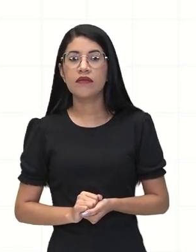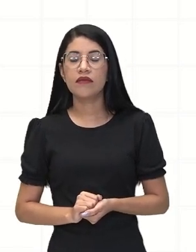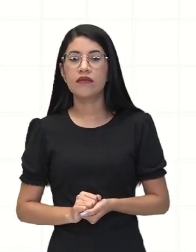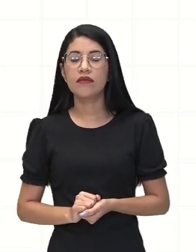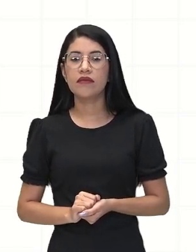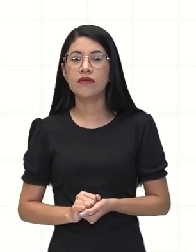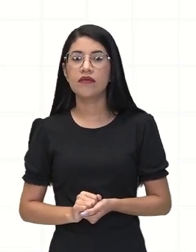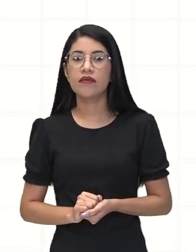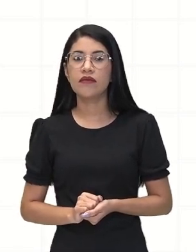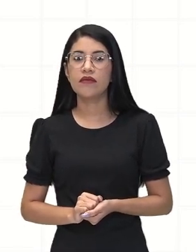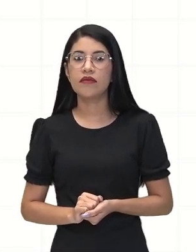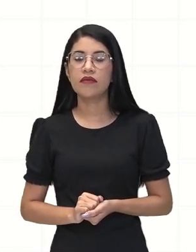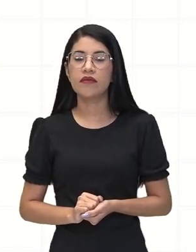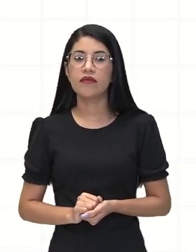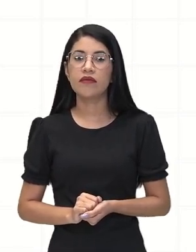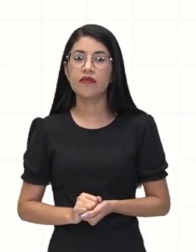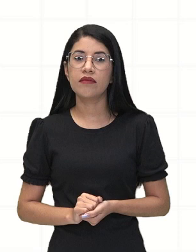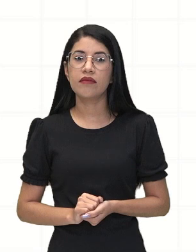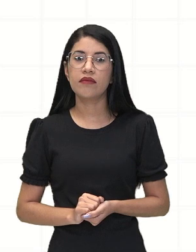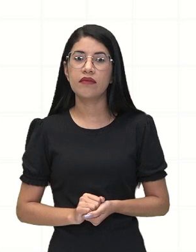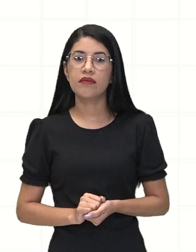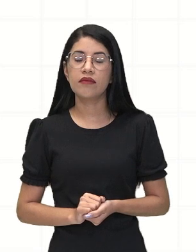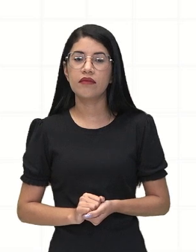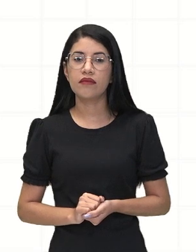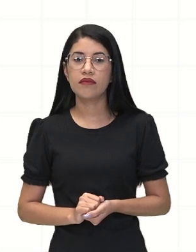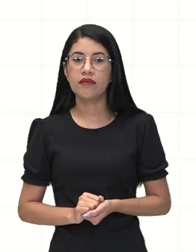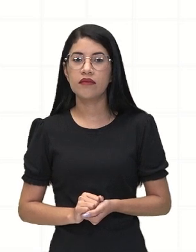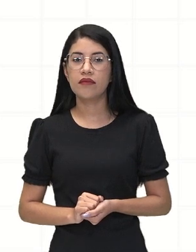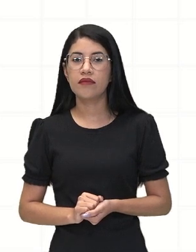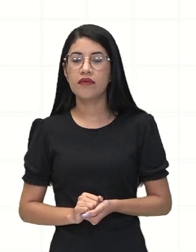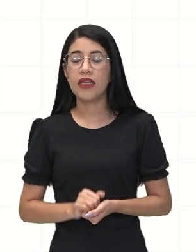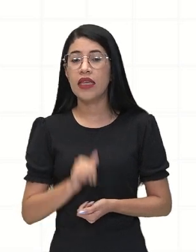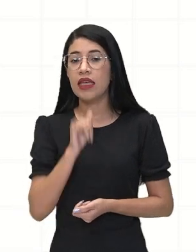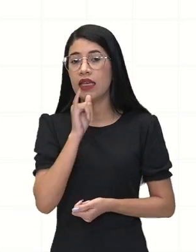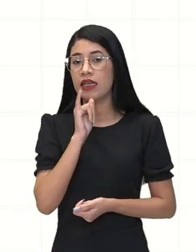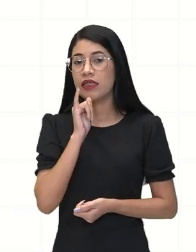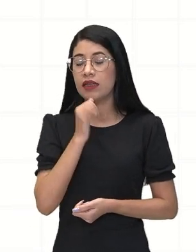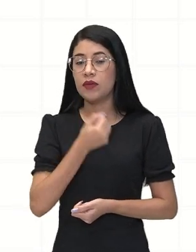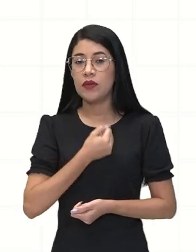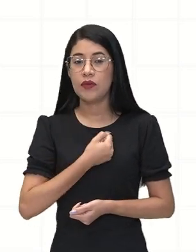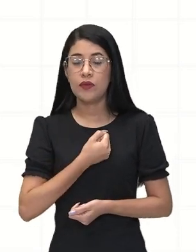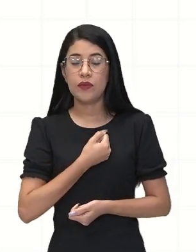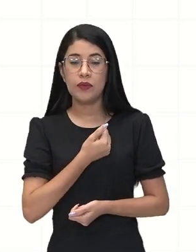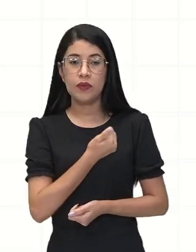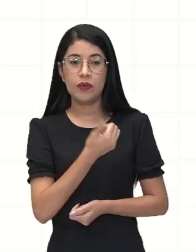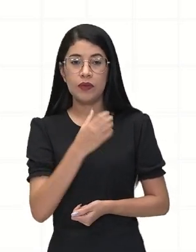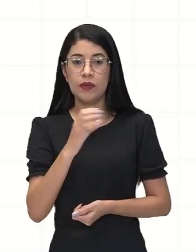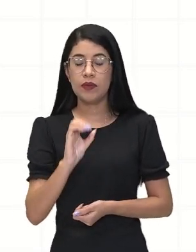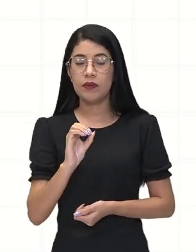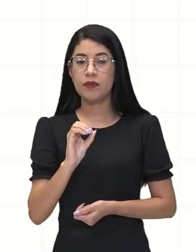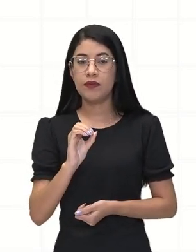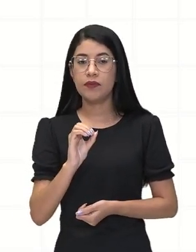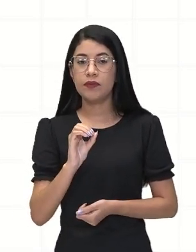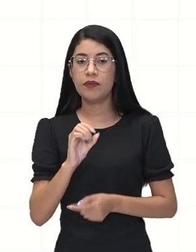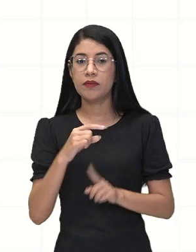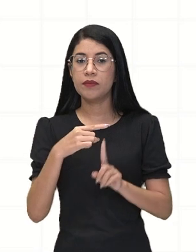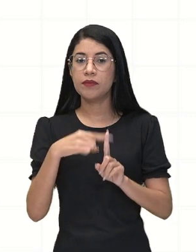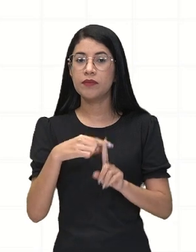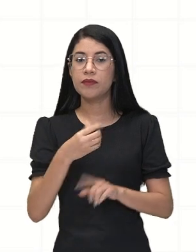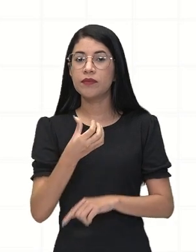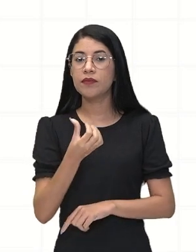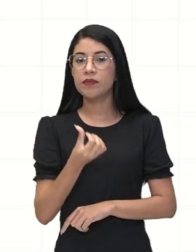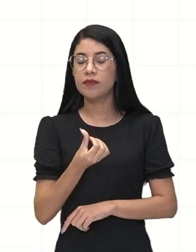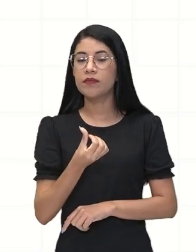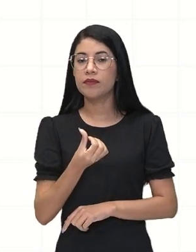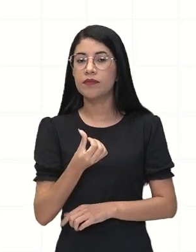Quando eu tenho, por exemplo, o número 10 mais 6,